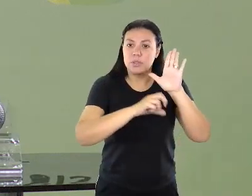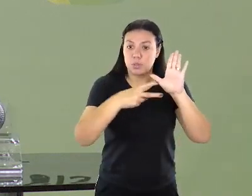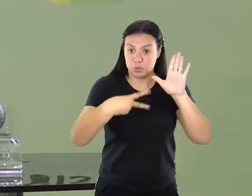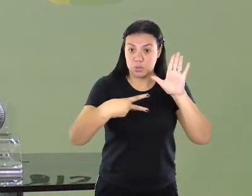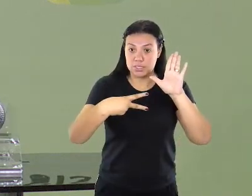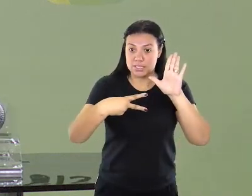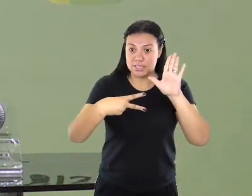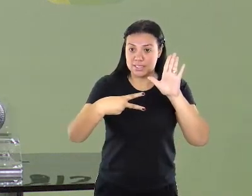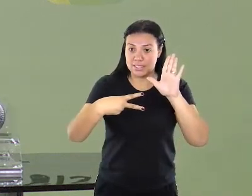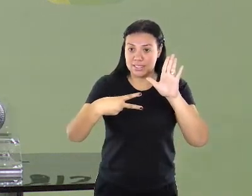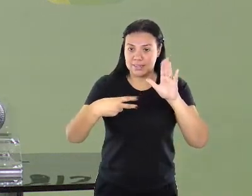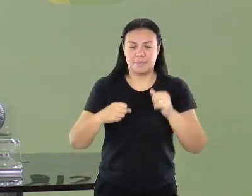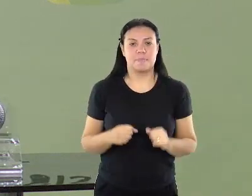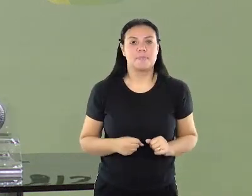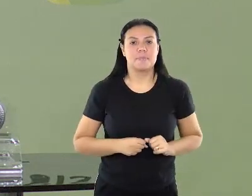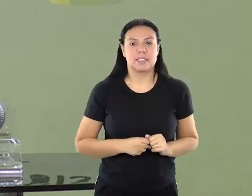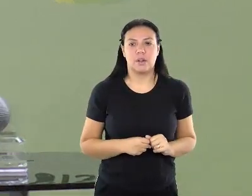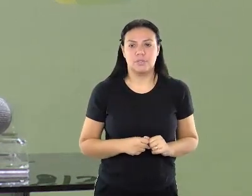era calvinista.